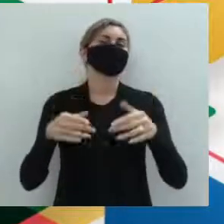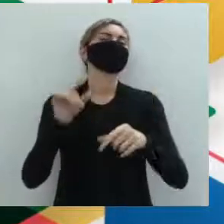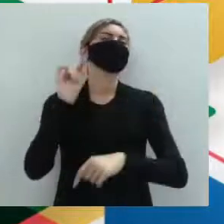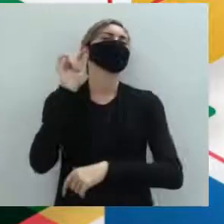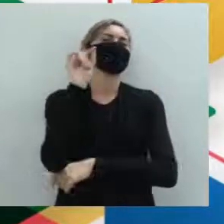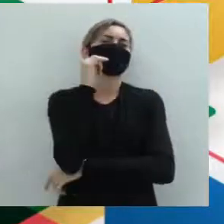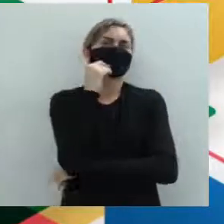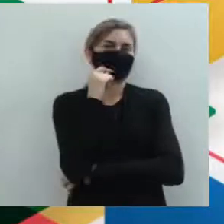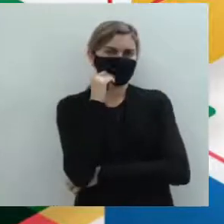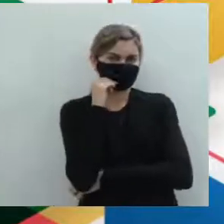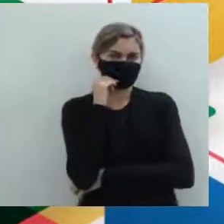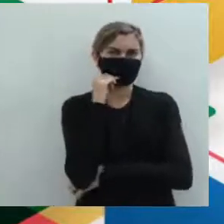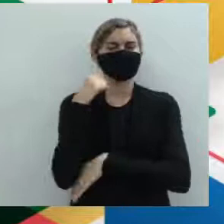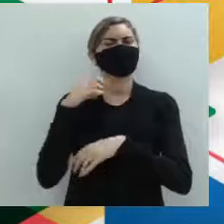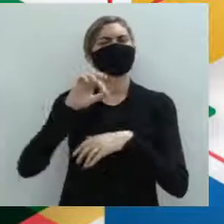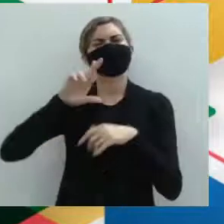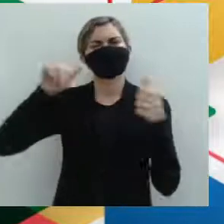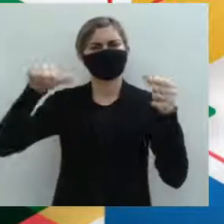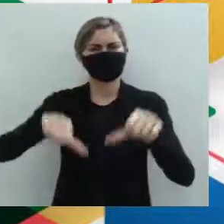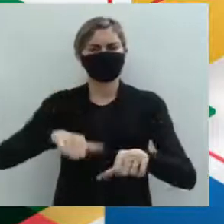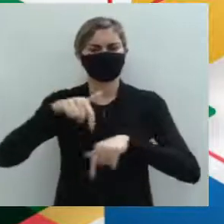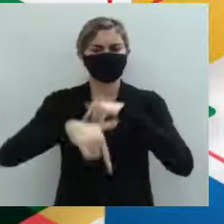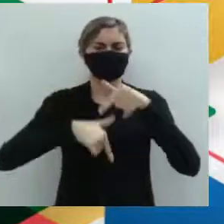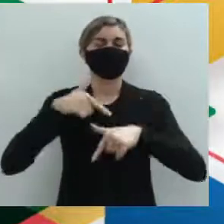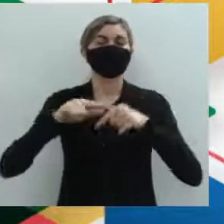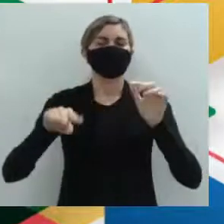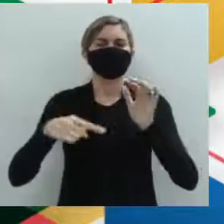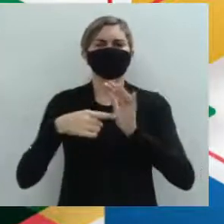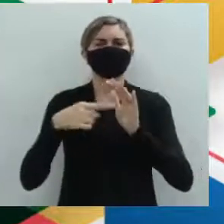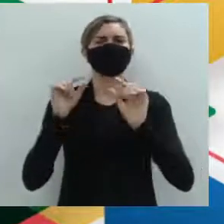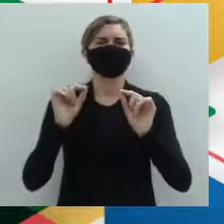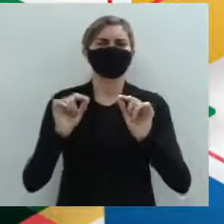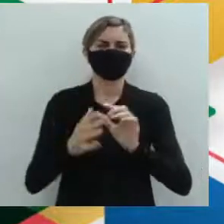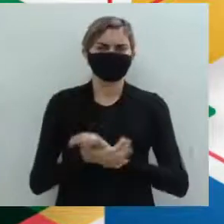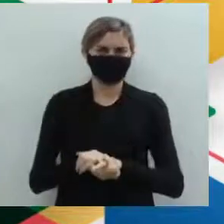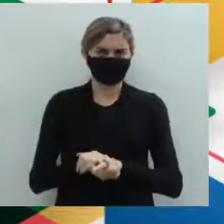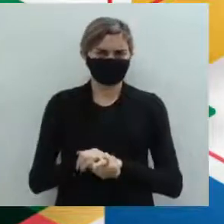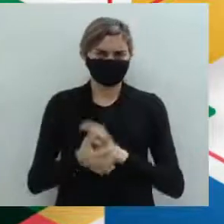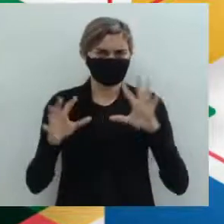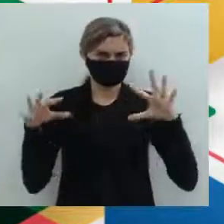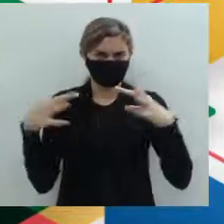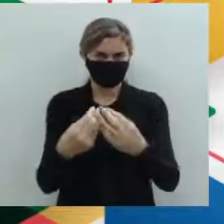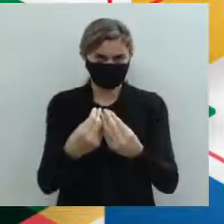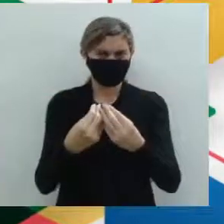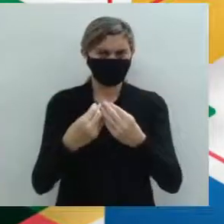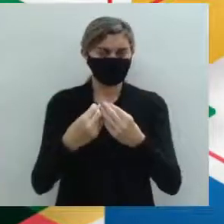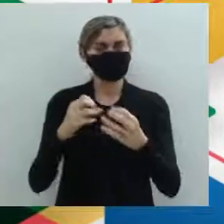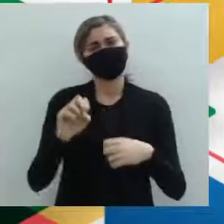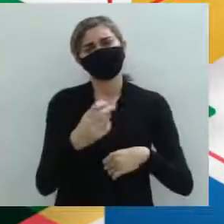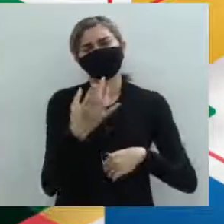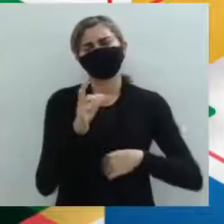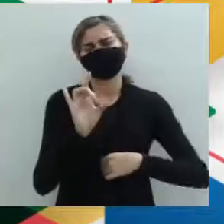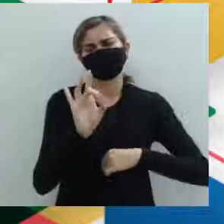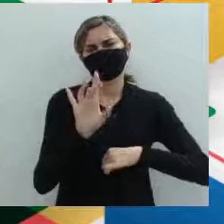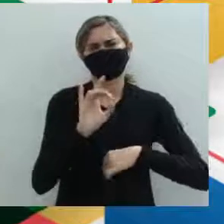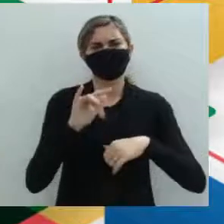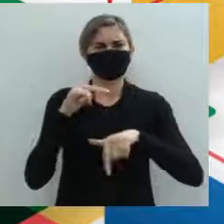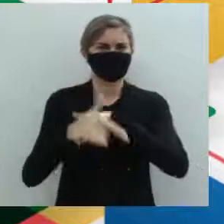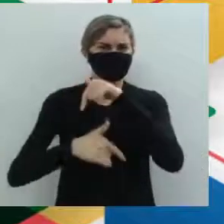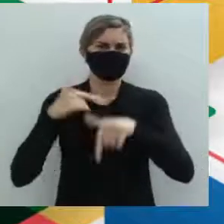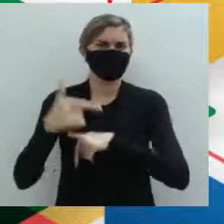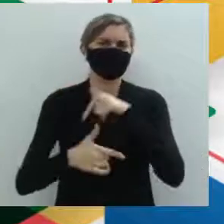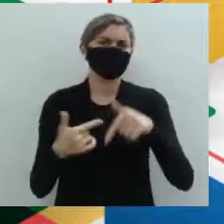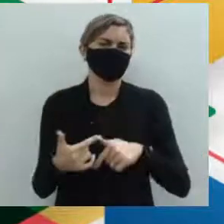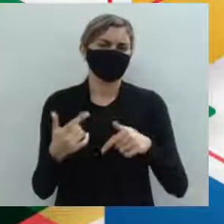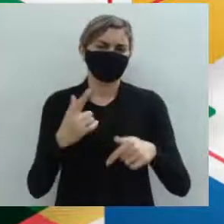quem? A crise do trabalho atinge a quem? Atinge a todo mundo ou atinge somente ao trabalhador, não é?